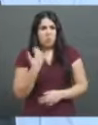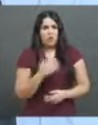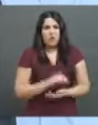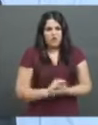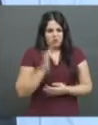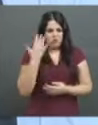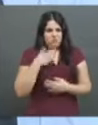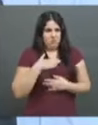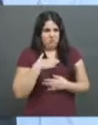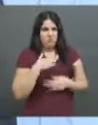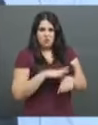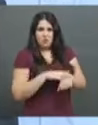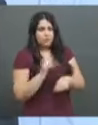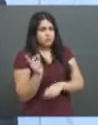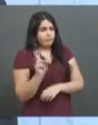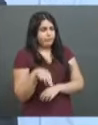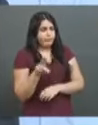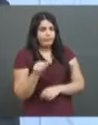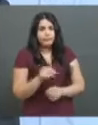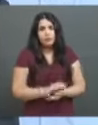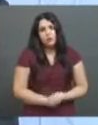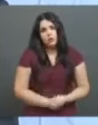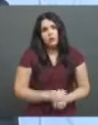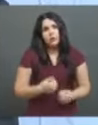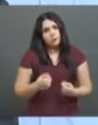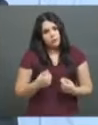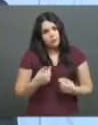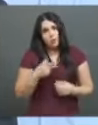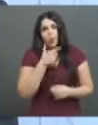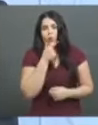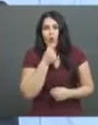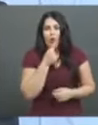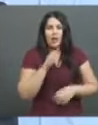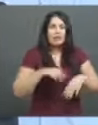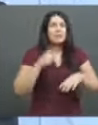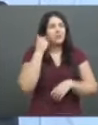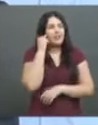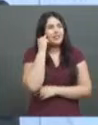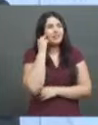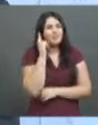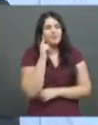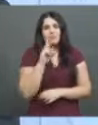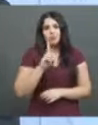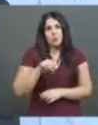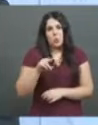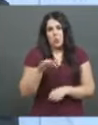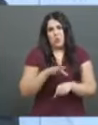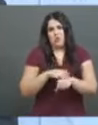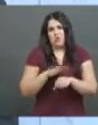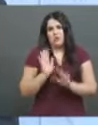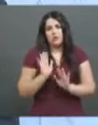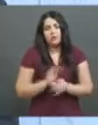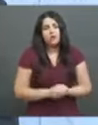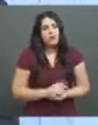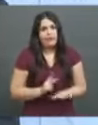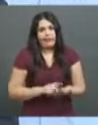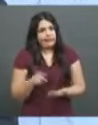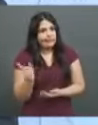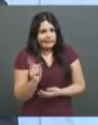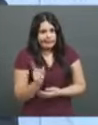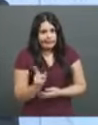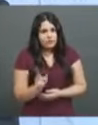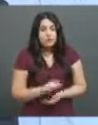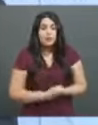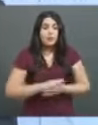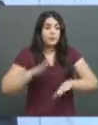com ele, né? O homem muitas vezes tem essa mentalidade e não é verdade, né? As